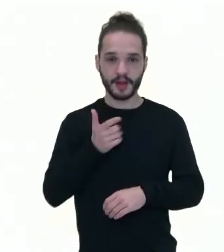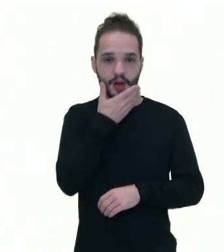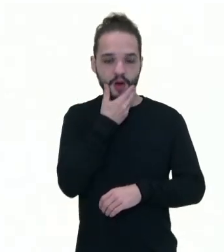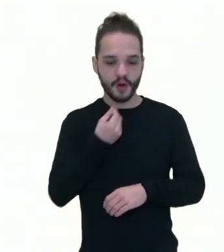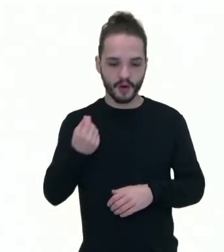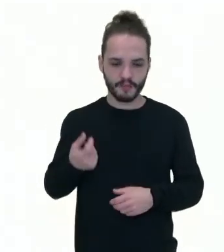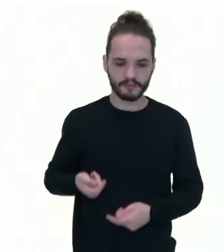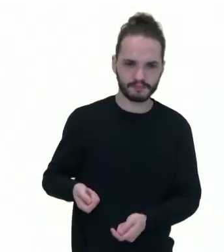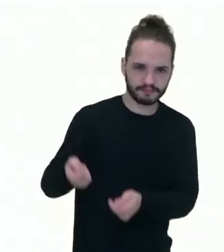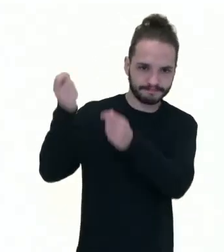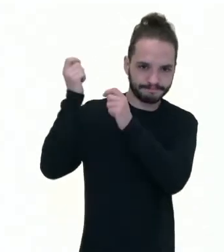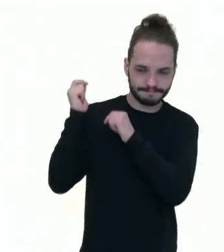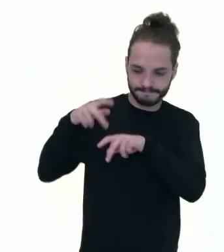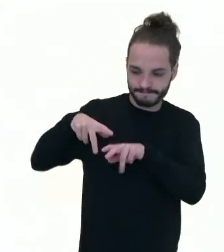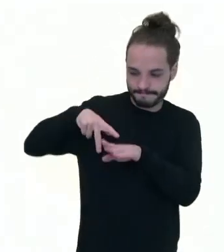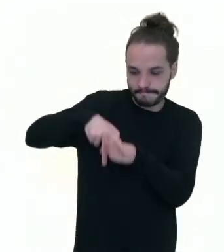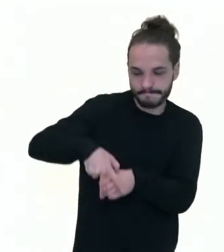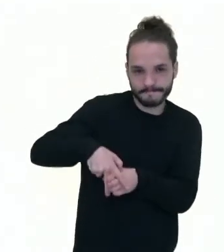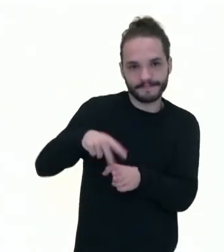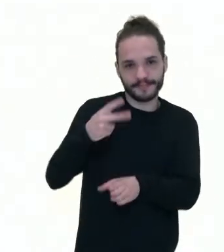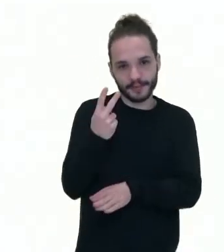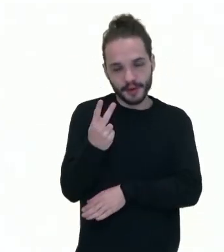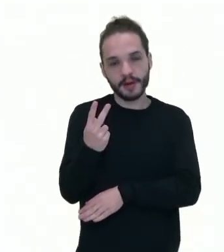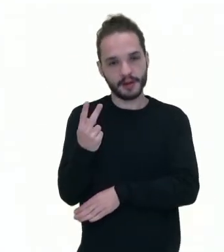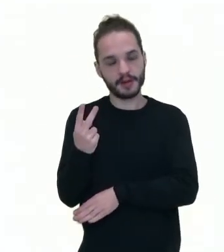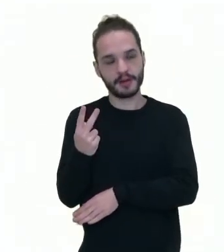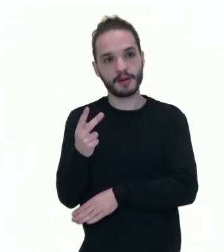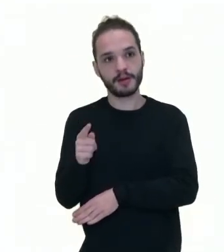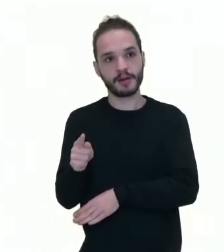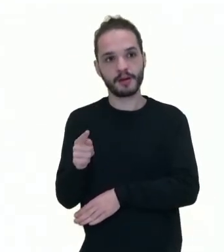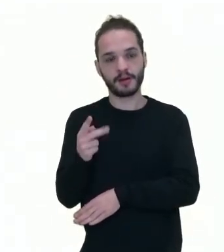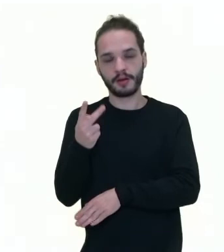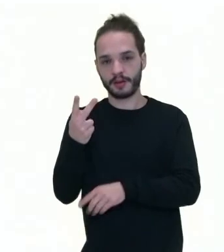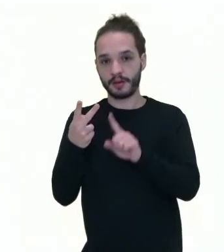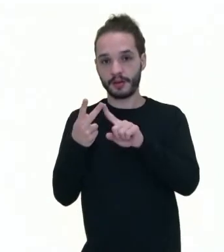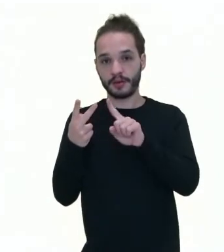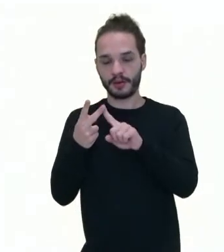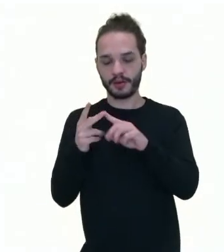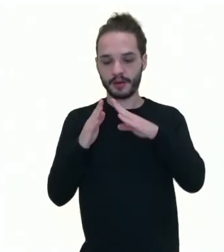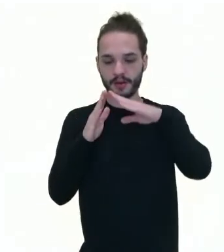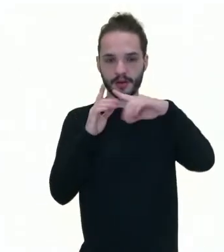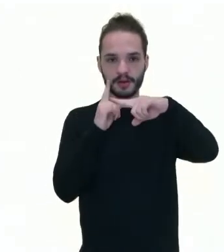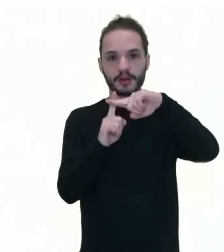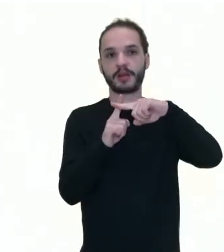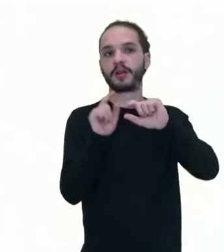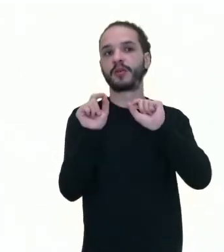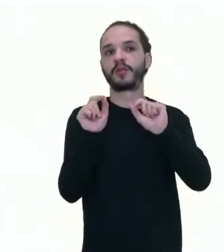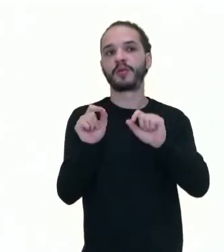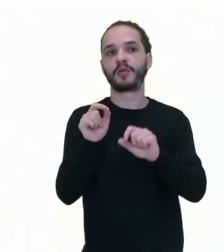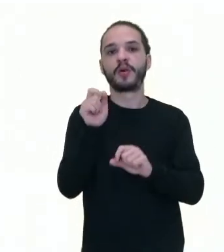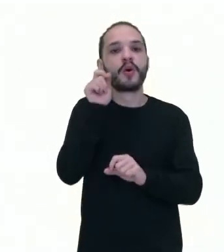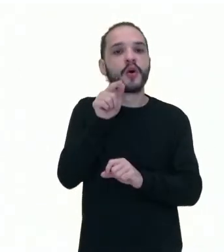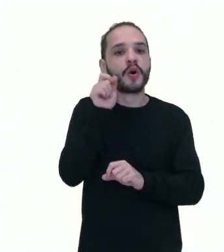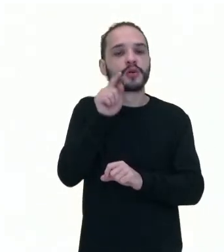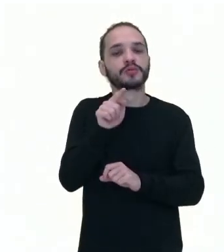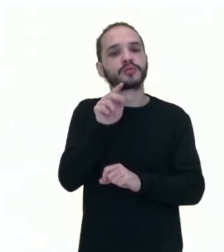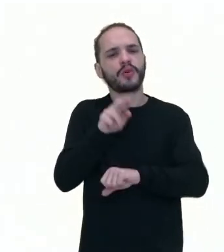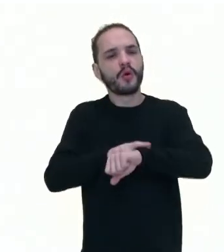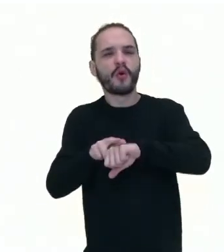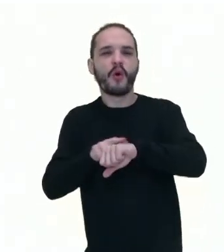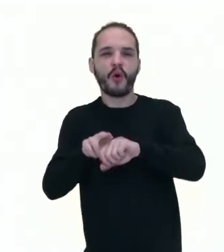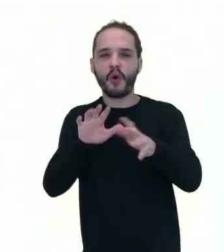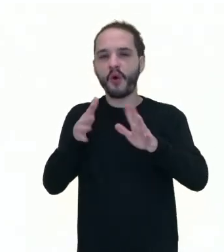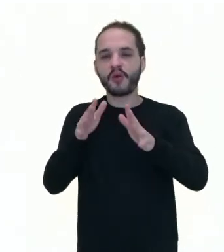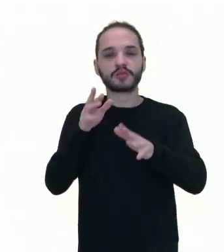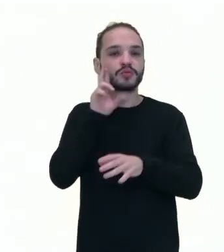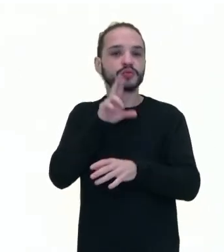outros 2, né? Simbolizam o clero. E quem que é o clero? De azul, né? Ou de roxo,